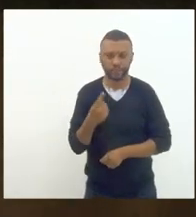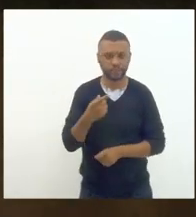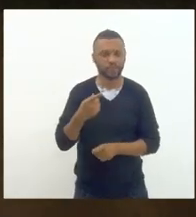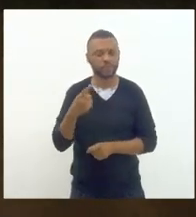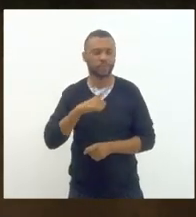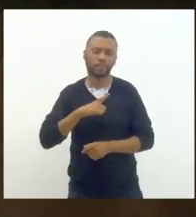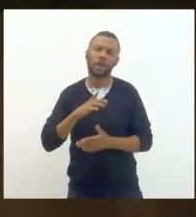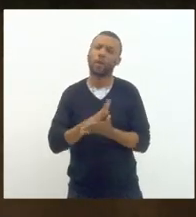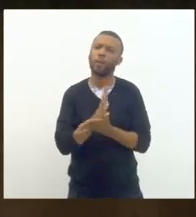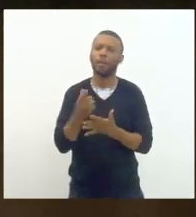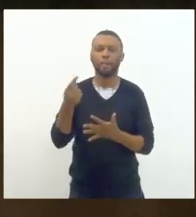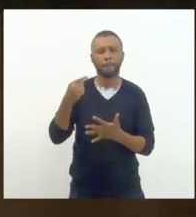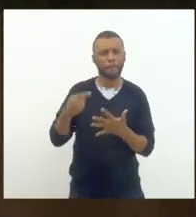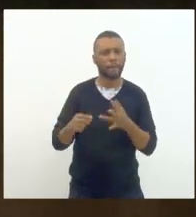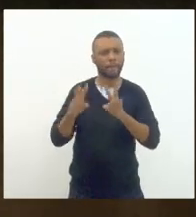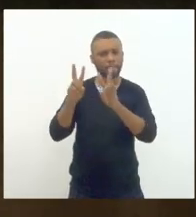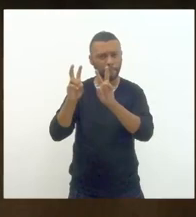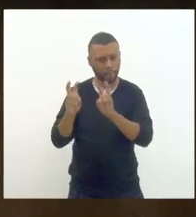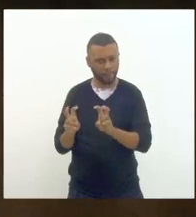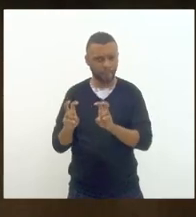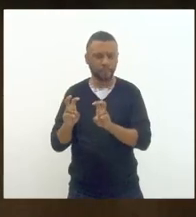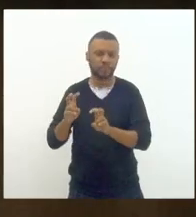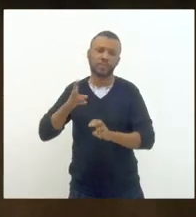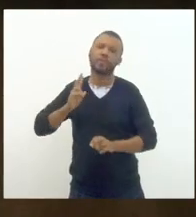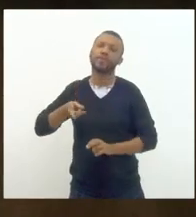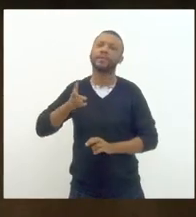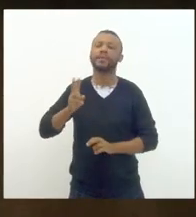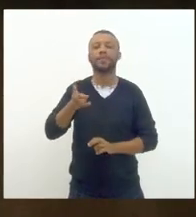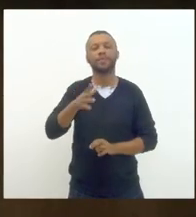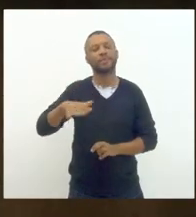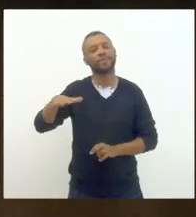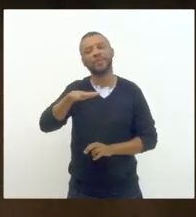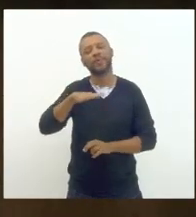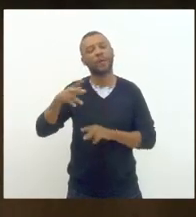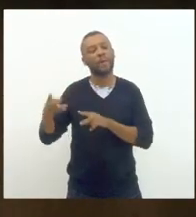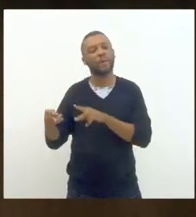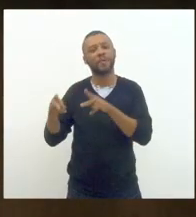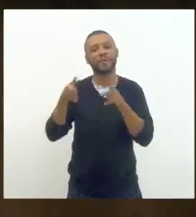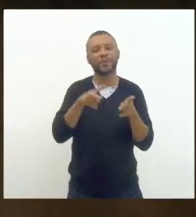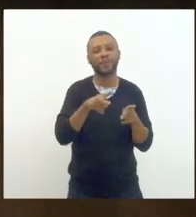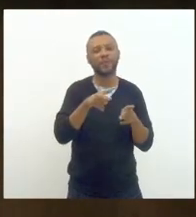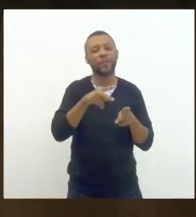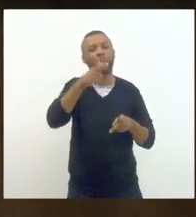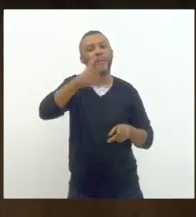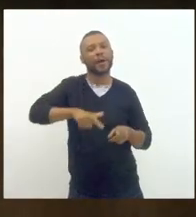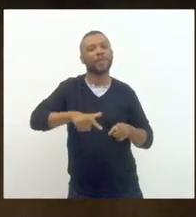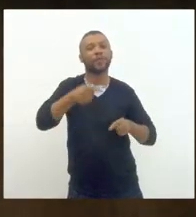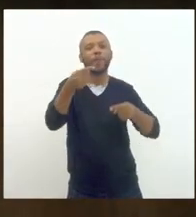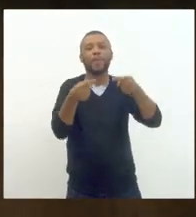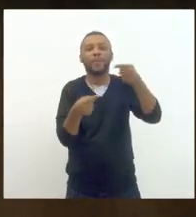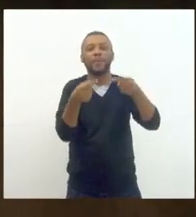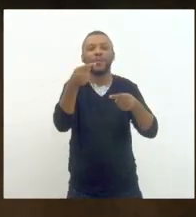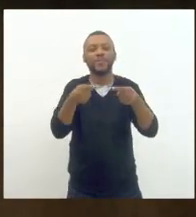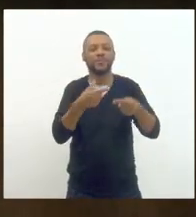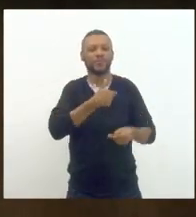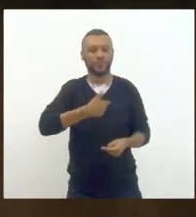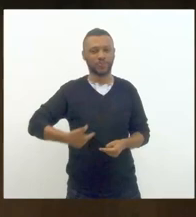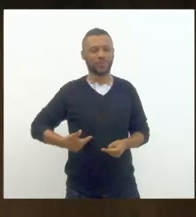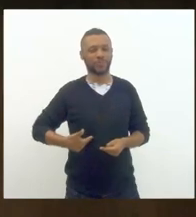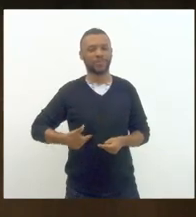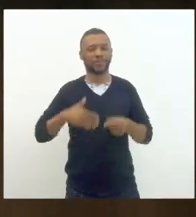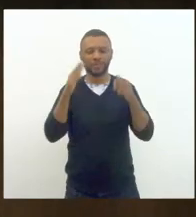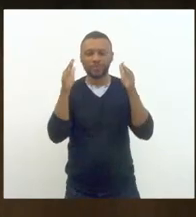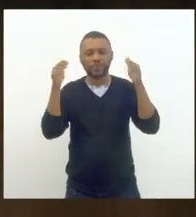a respeito disso. Primeira questão que eu sempre vi, que a migração, mais do que uma política pública voltada para uma